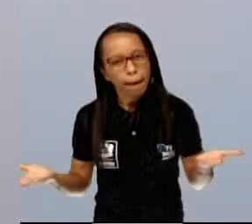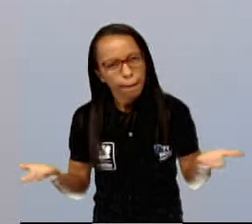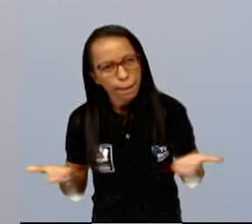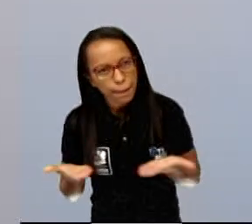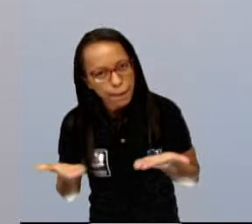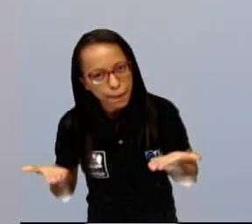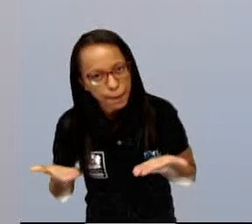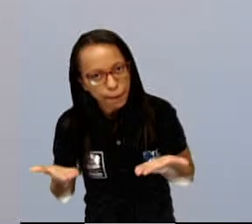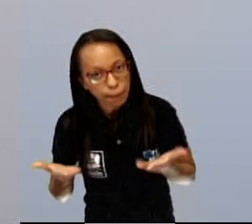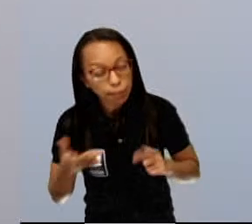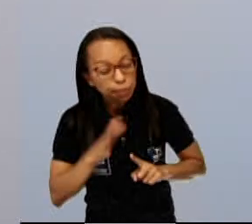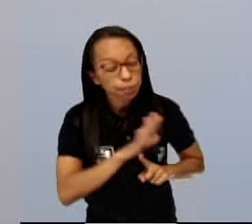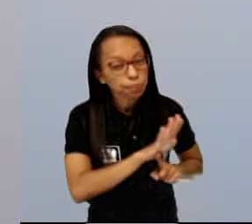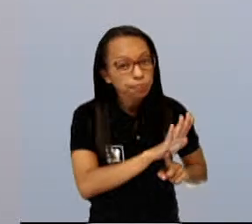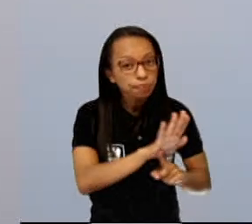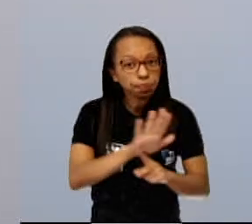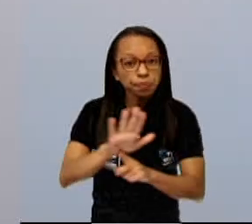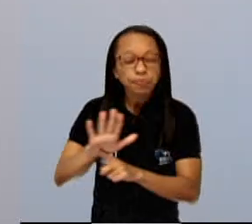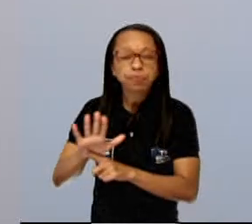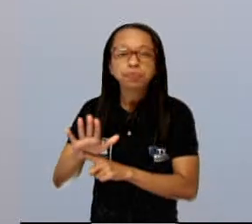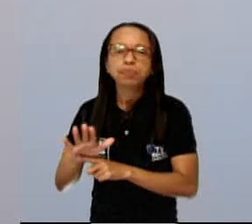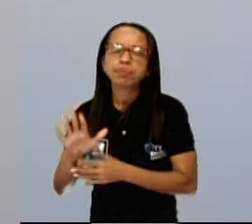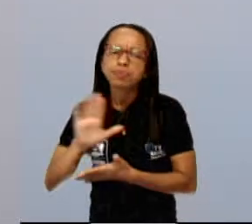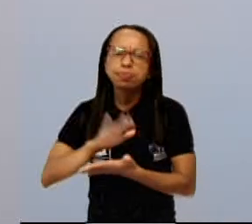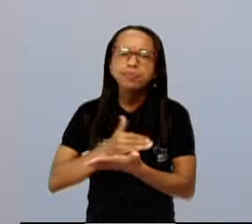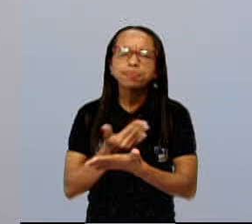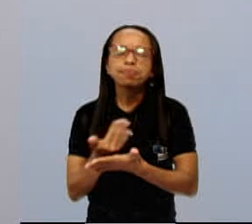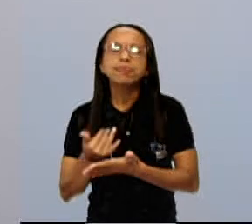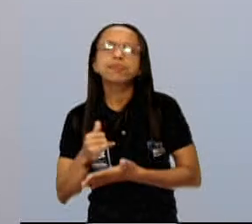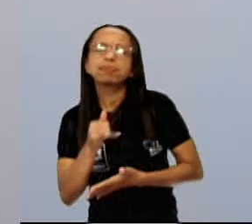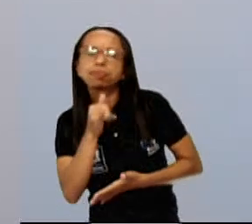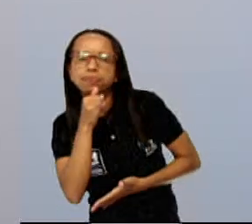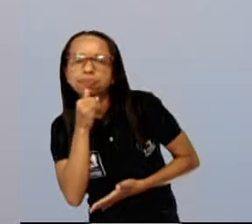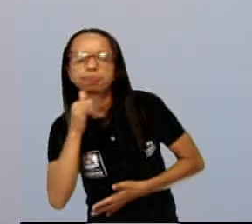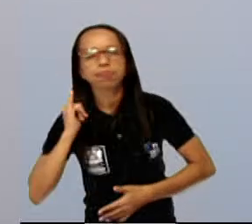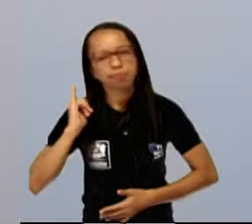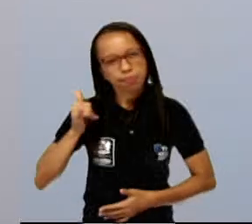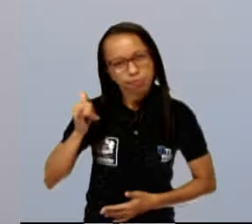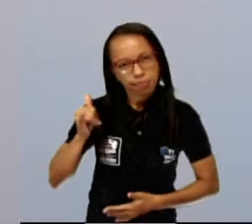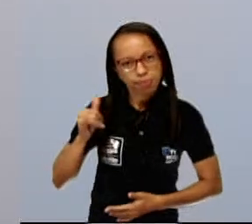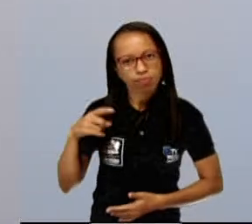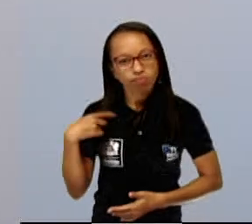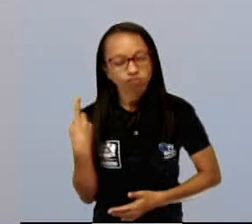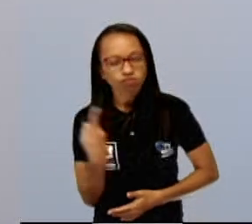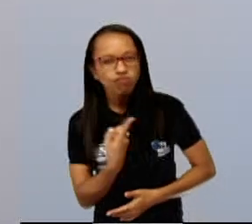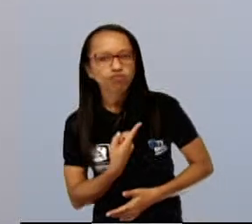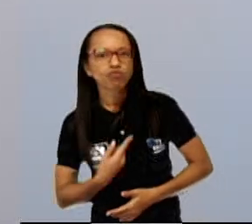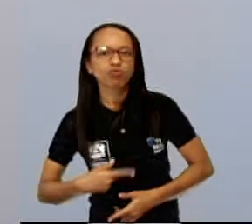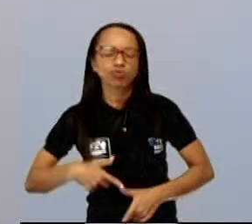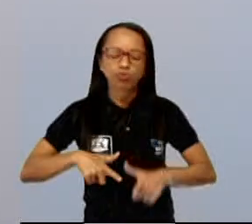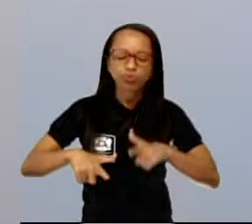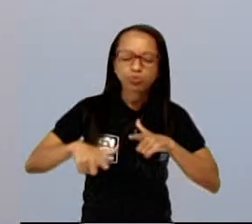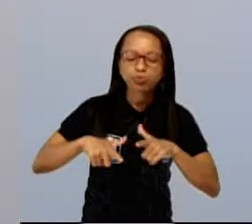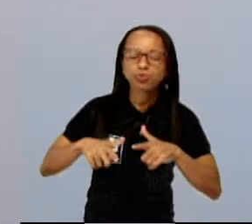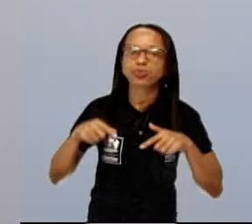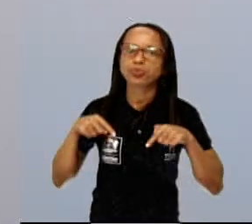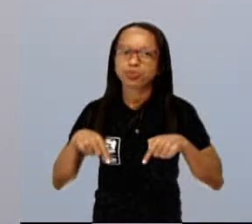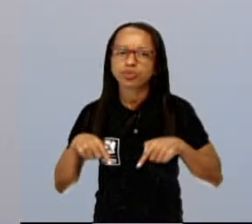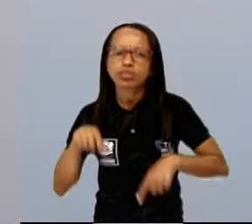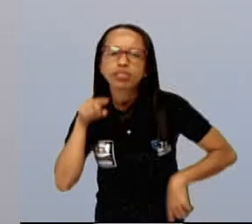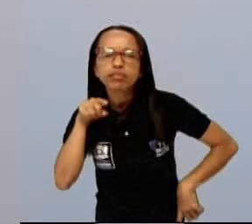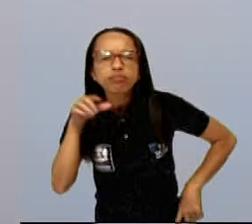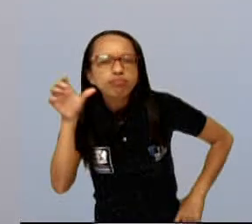rapidamente por alguns exemplos de contos que a gente trabalhou aqui. Você ficou curioso para conhecer esse